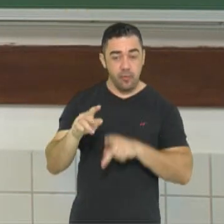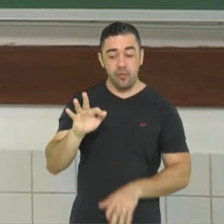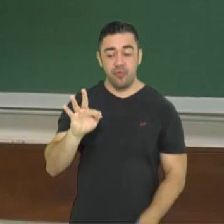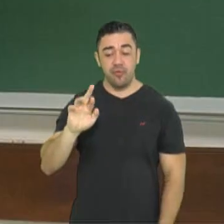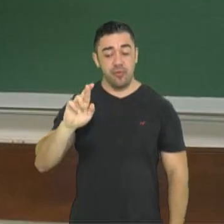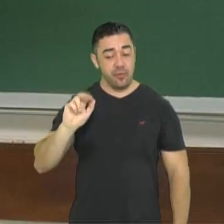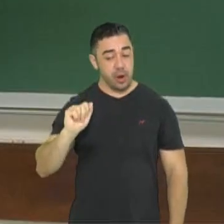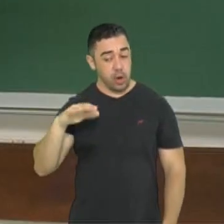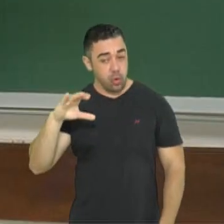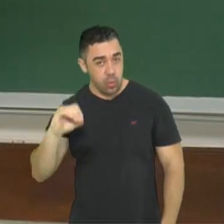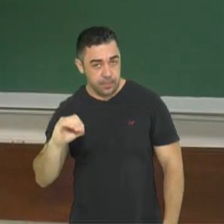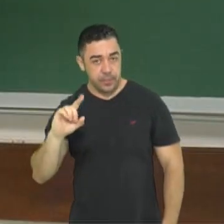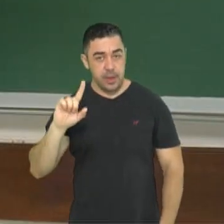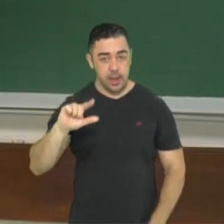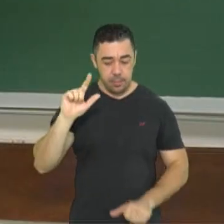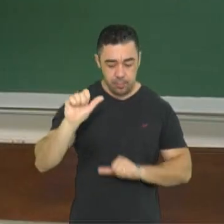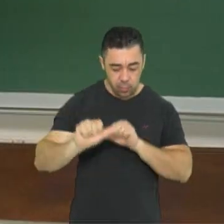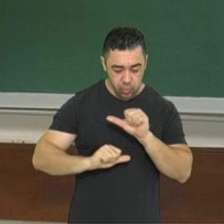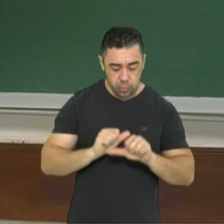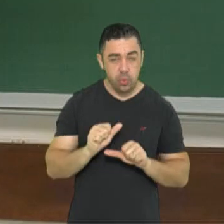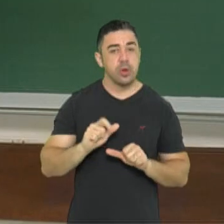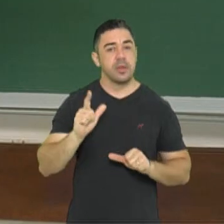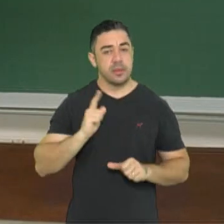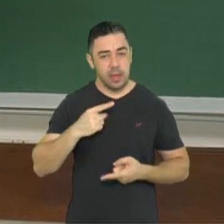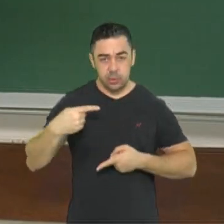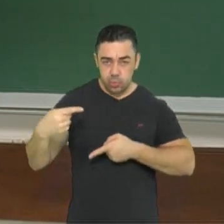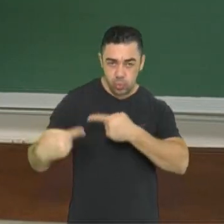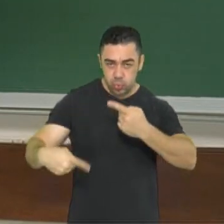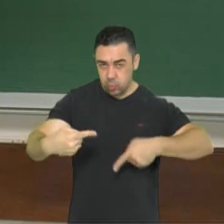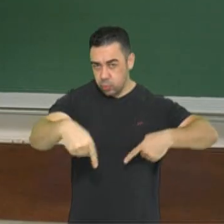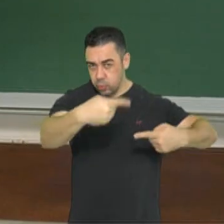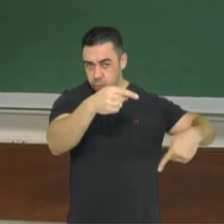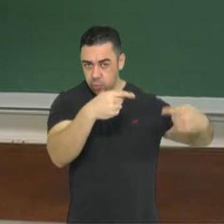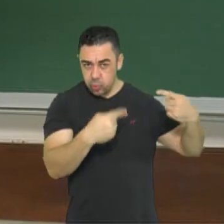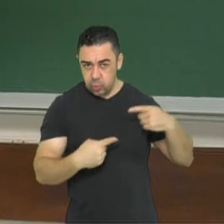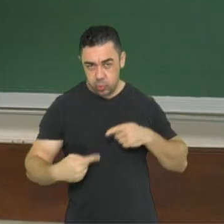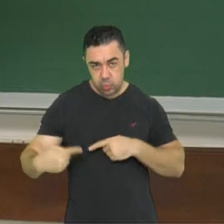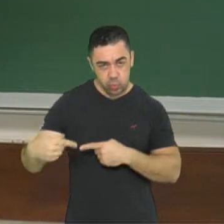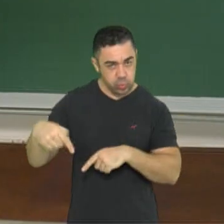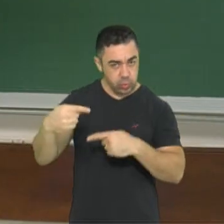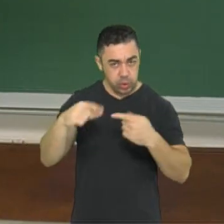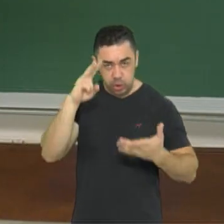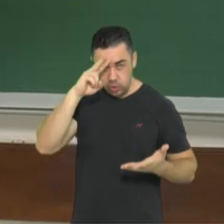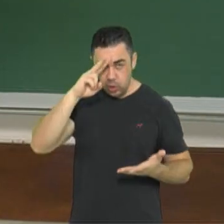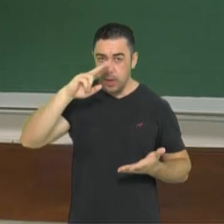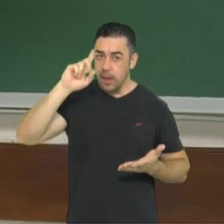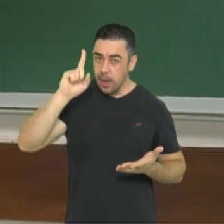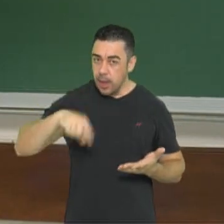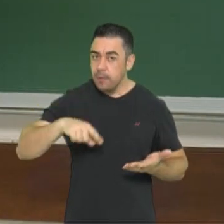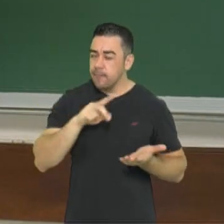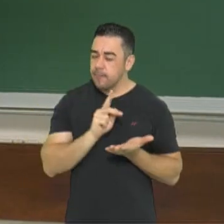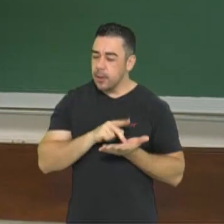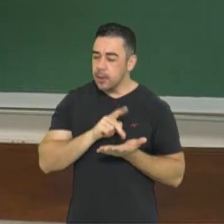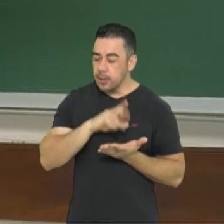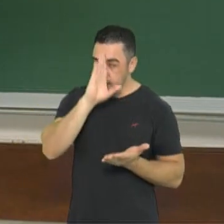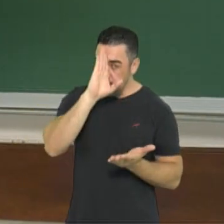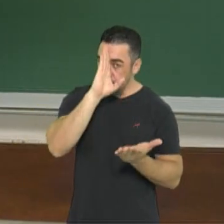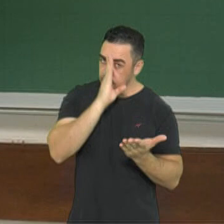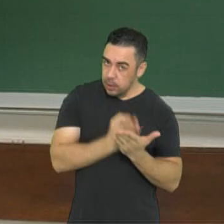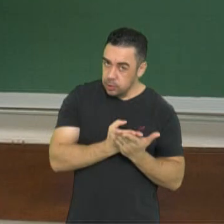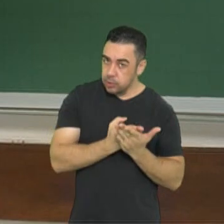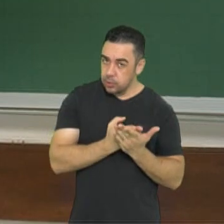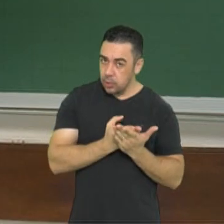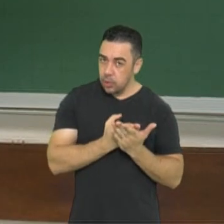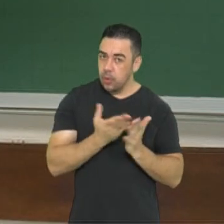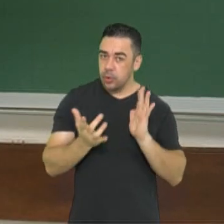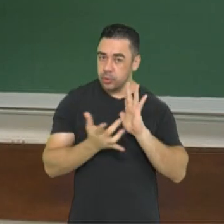apesar que muito discutido dentro do universo da história, se realmente ele passou a acreditar no que ele